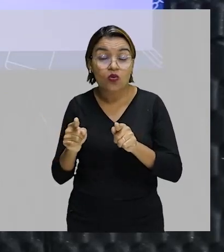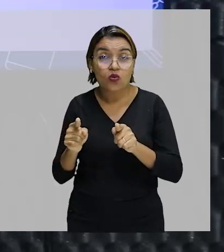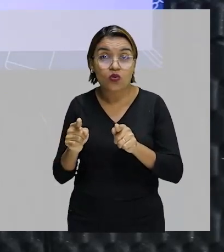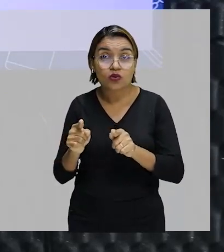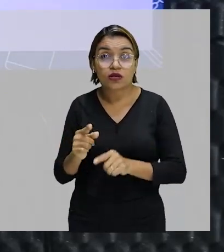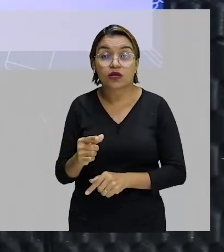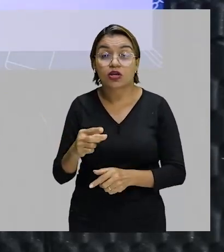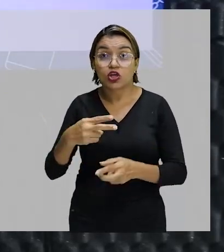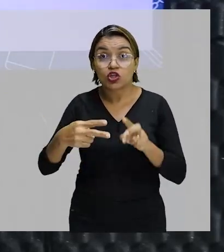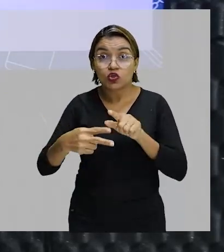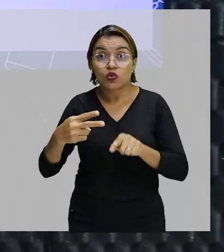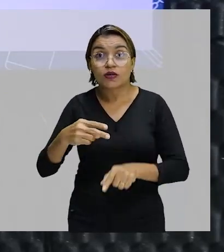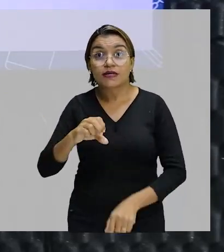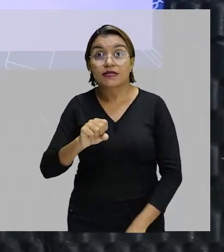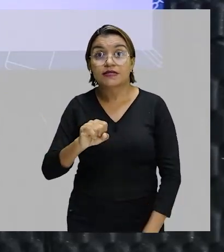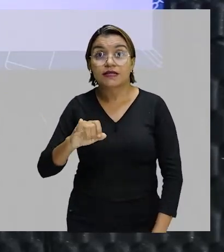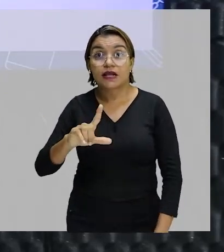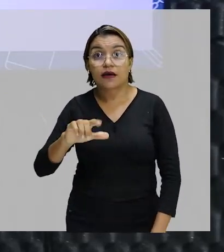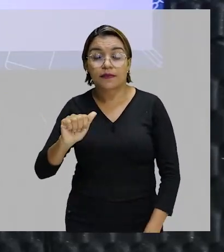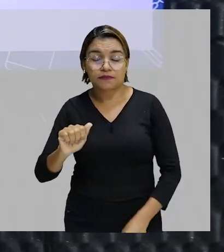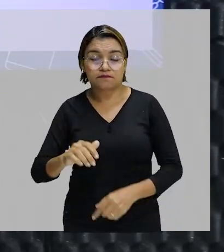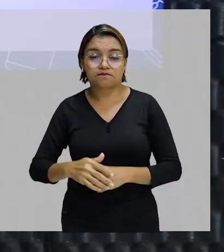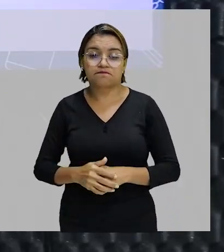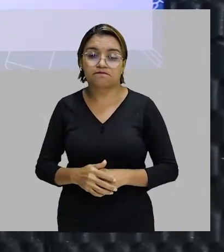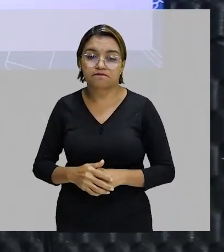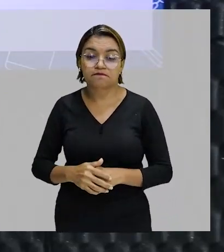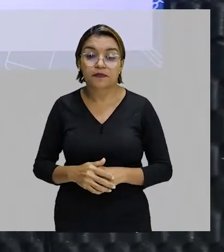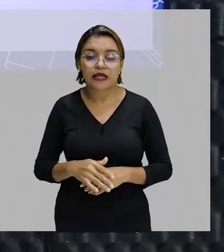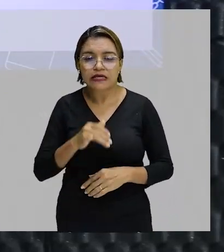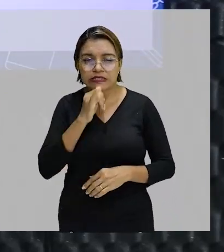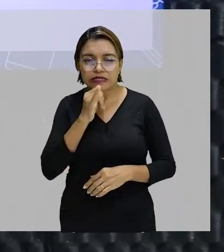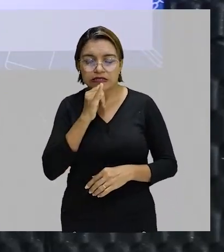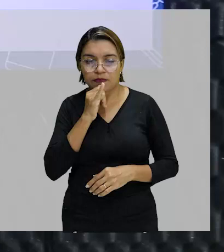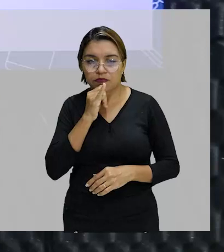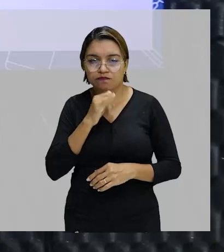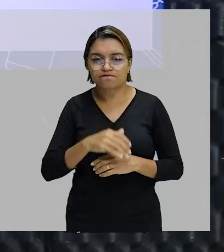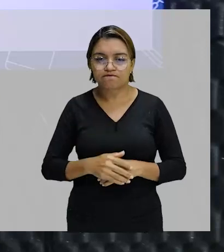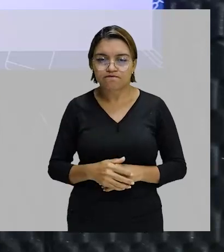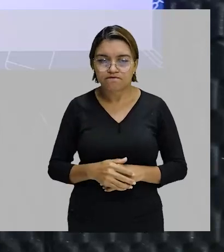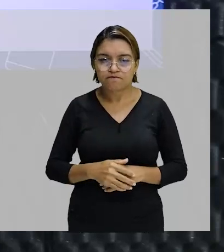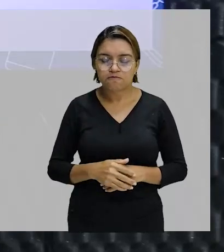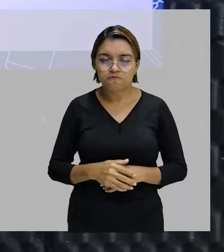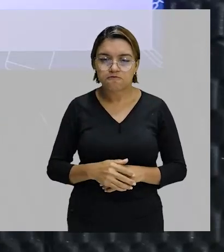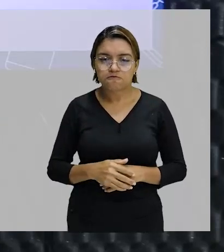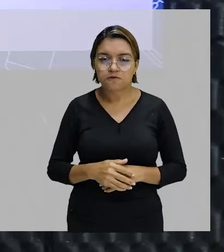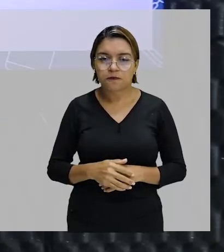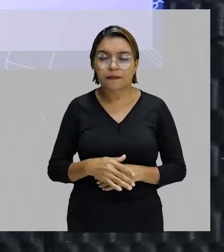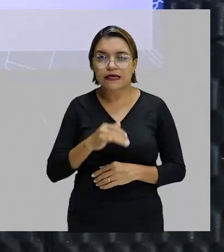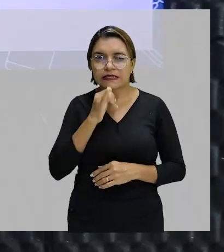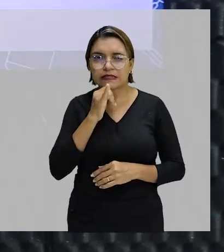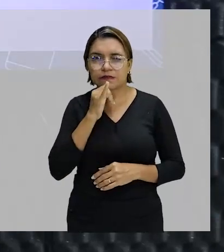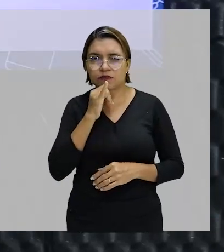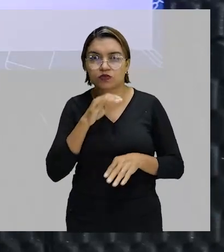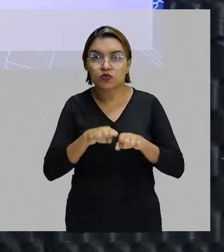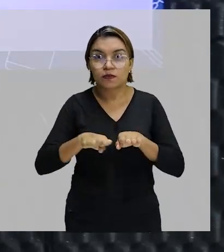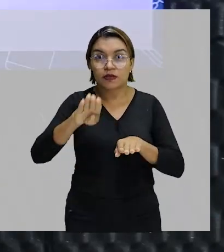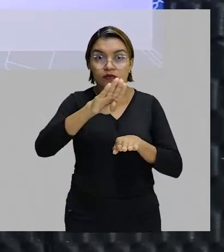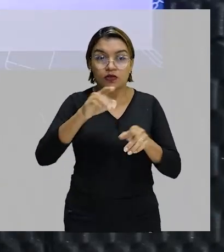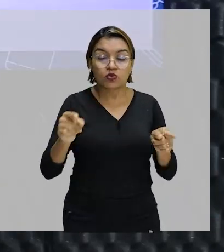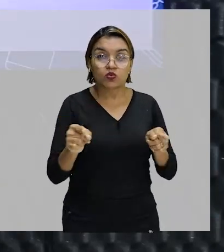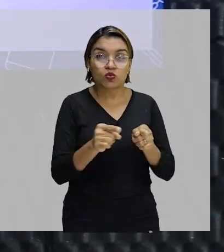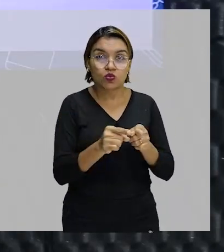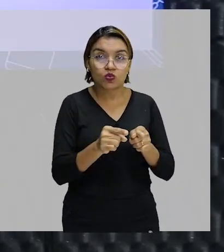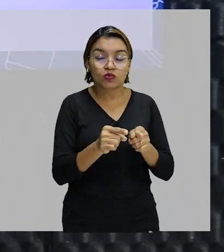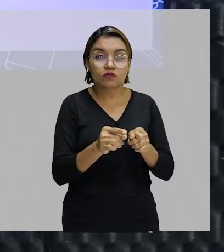tá bom? No comparativo de superioridade para o adjetivo curto, o que nós fazemos é aumentar